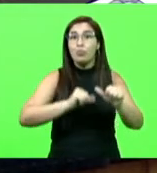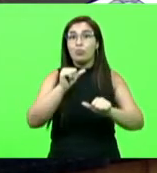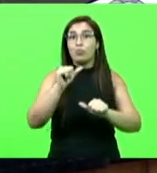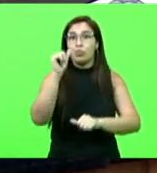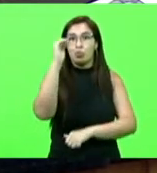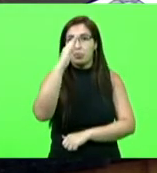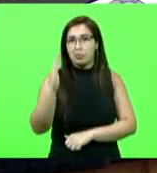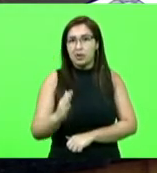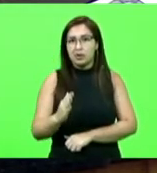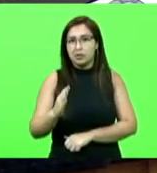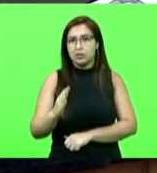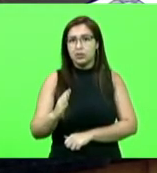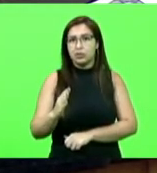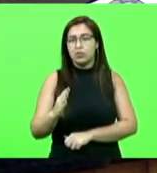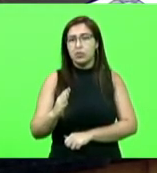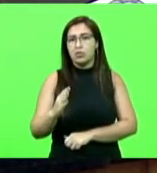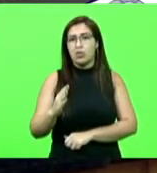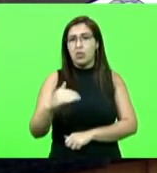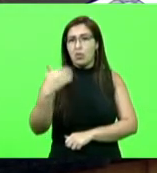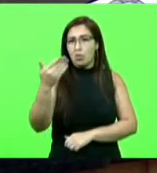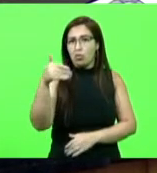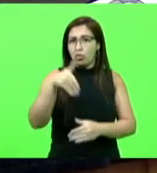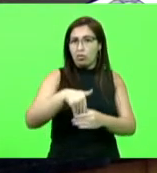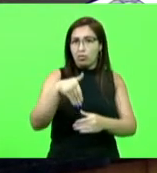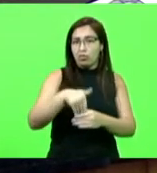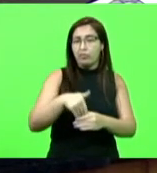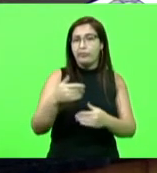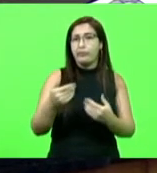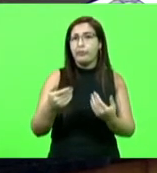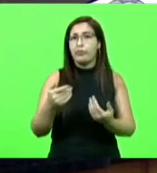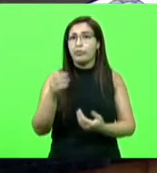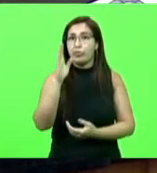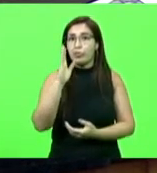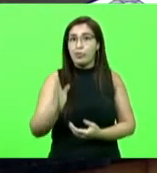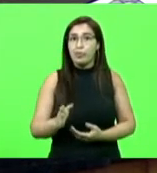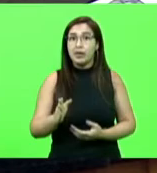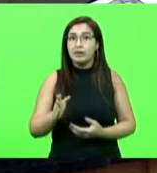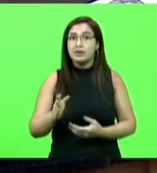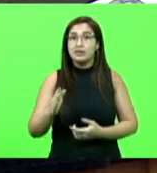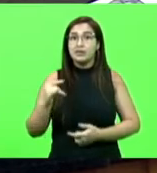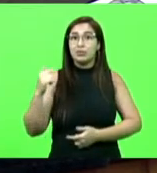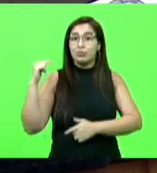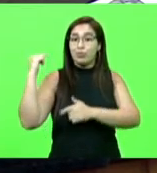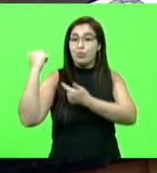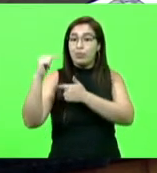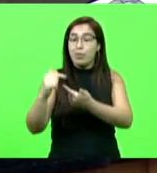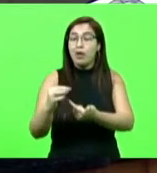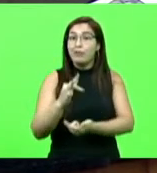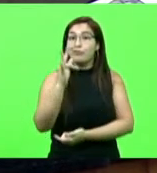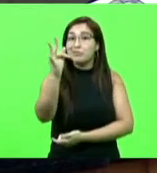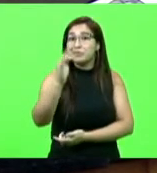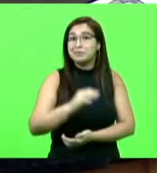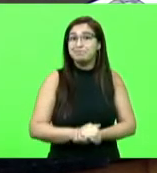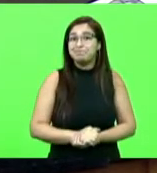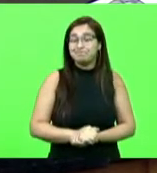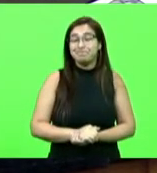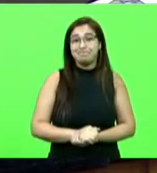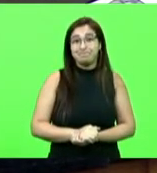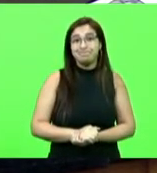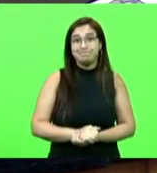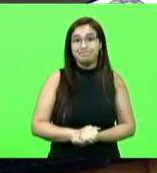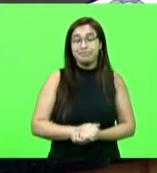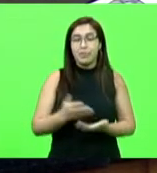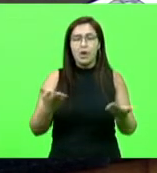na próxima eleição e nem na próxima, mas mudar o Brasil para as próximas gerações. O que está em jogo e o que está